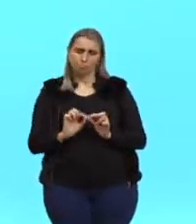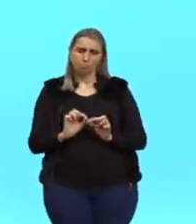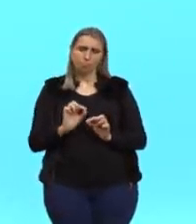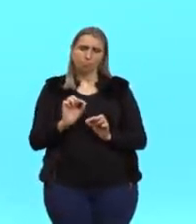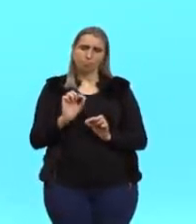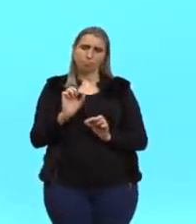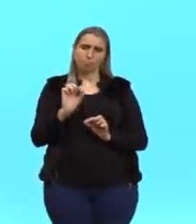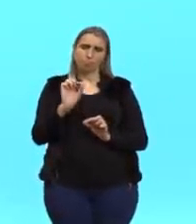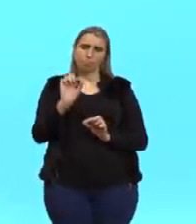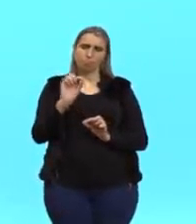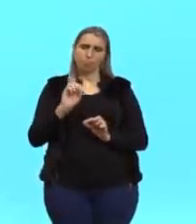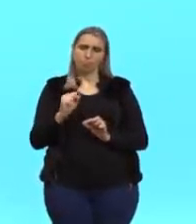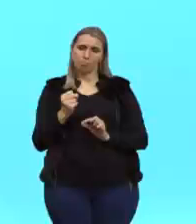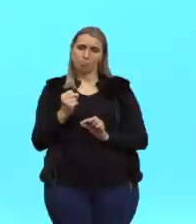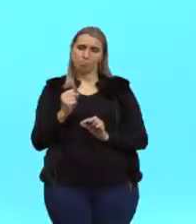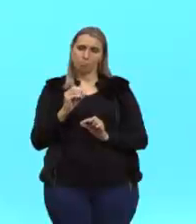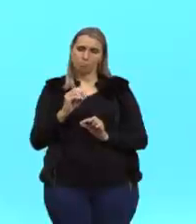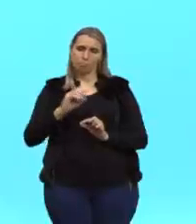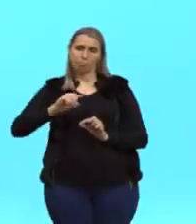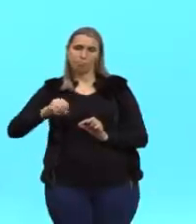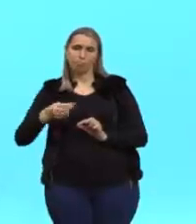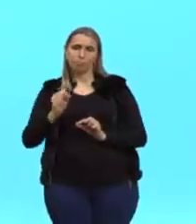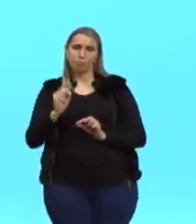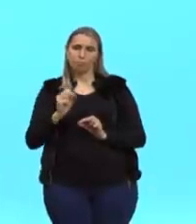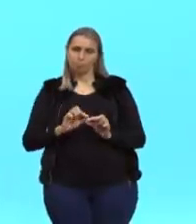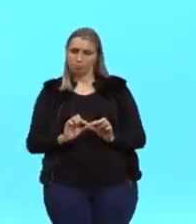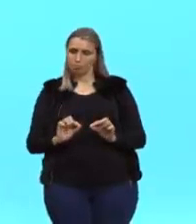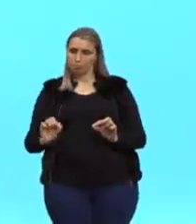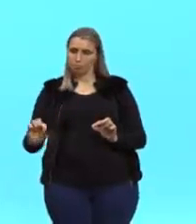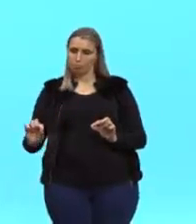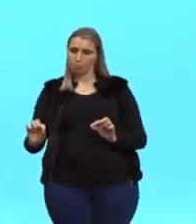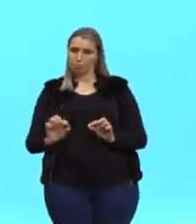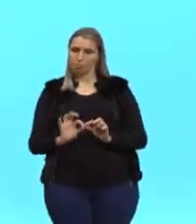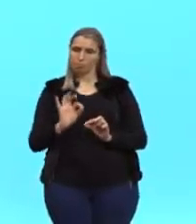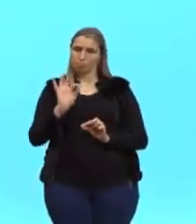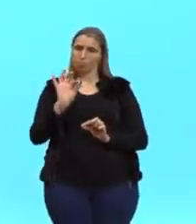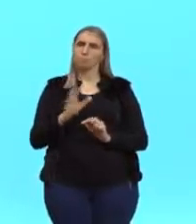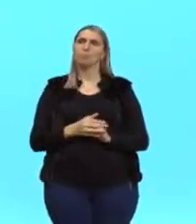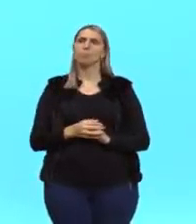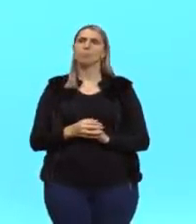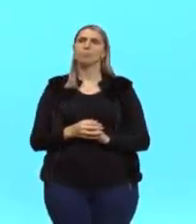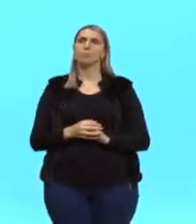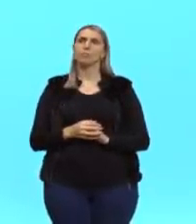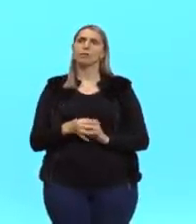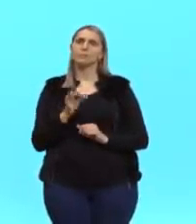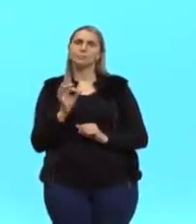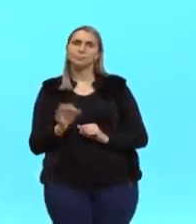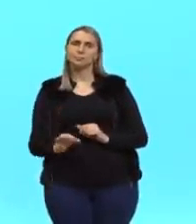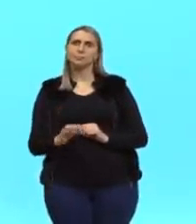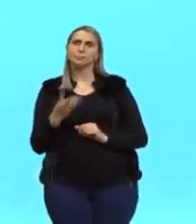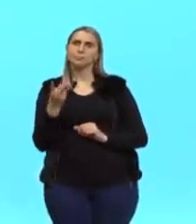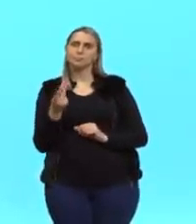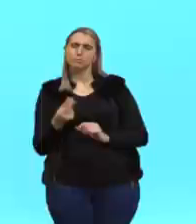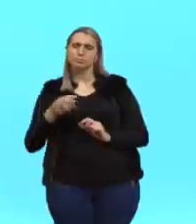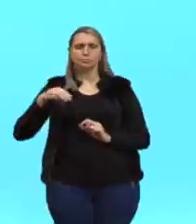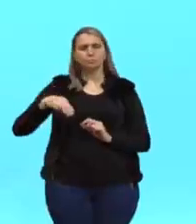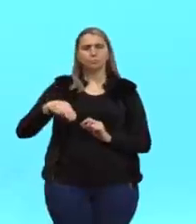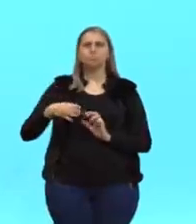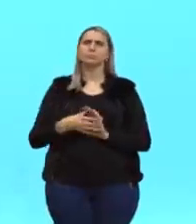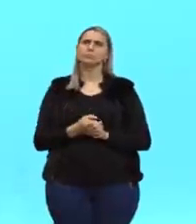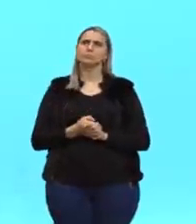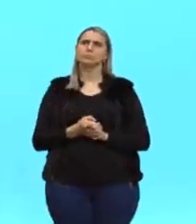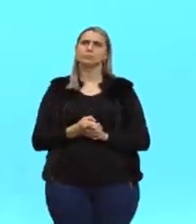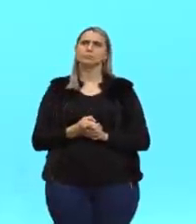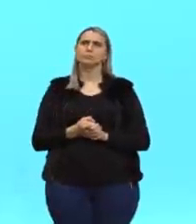de 0,8 do solo, certo? E aí, para quantos metros, ó,